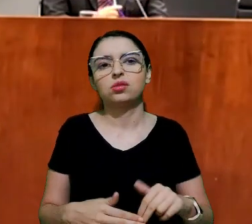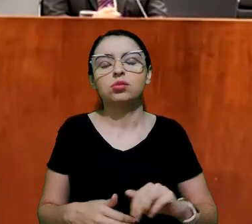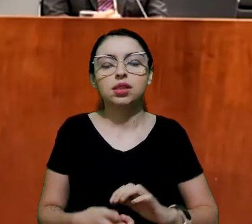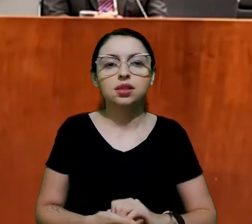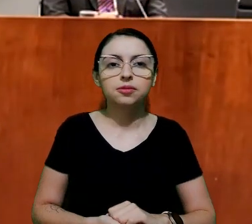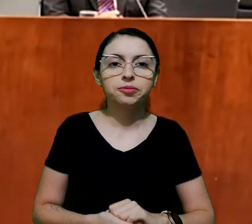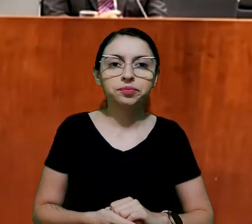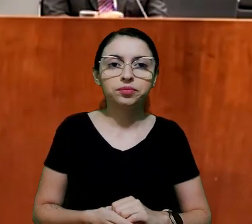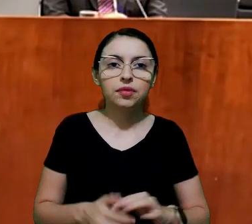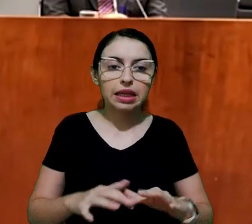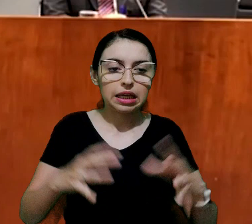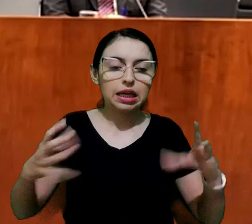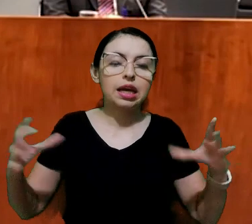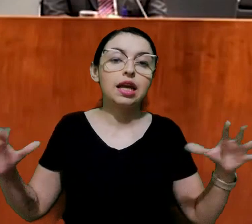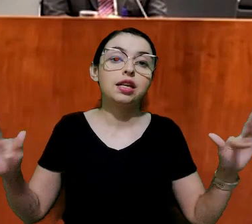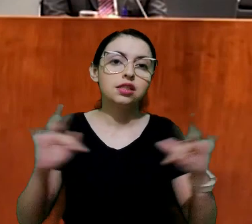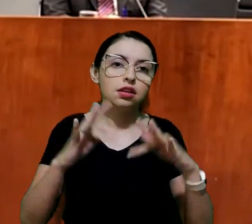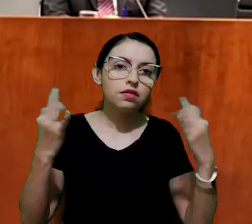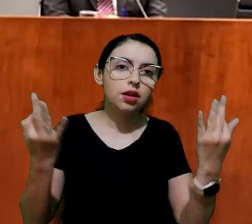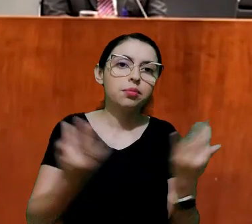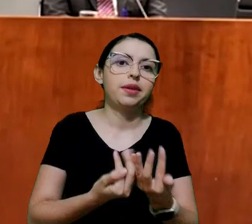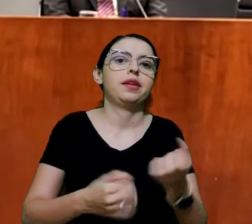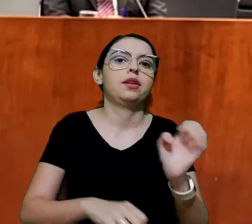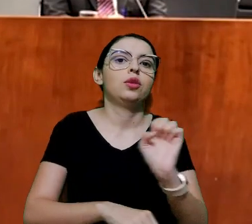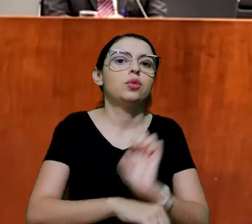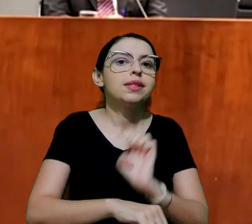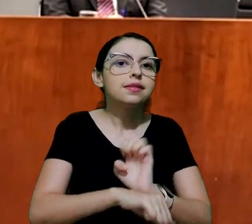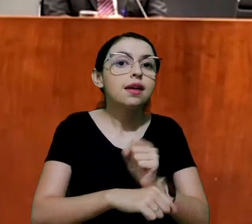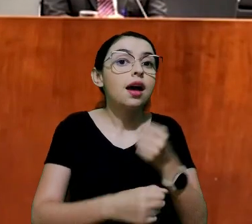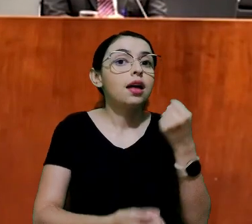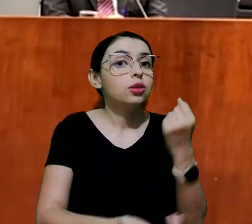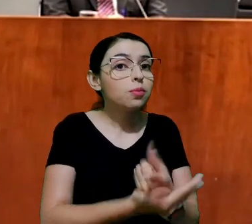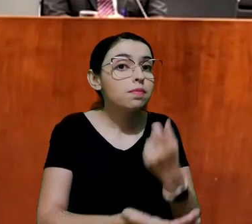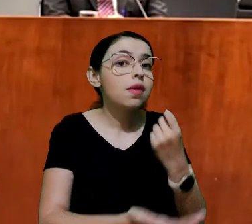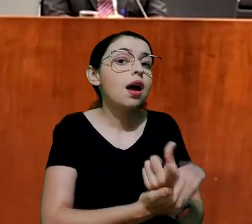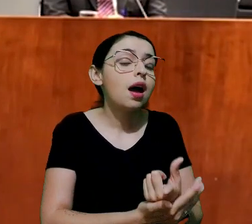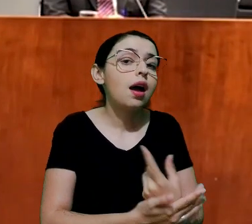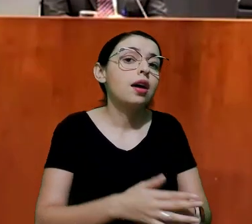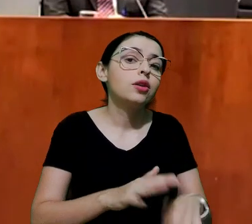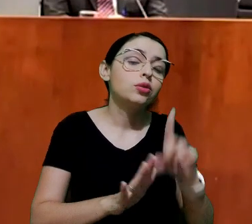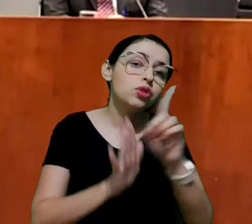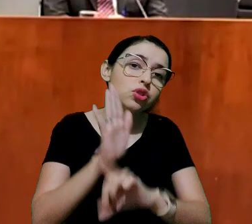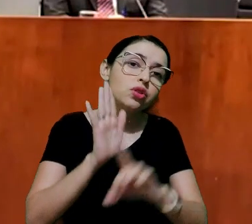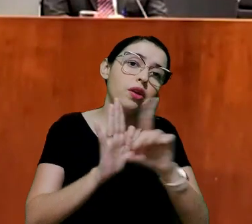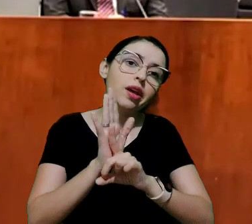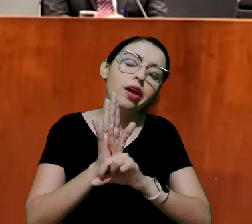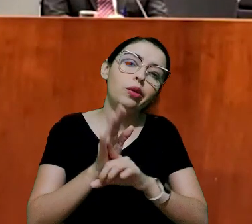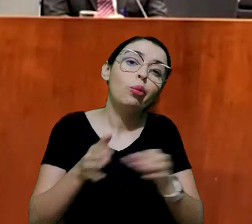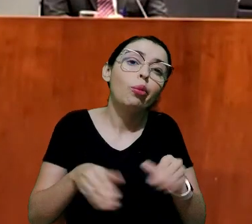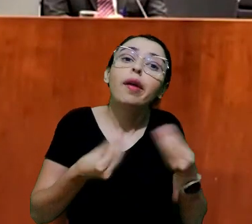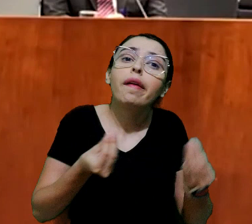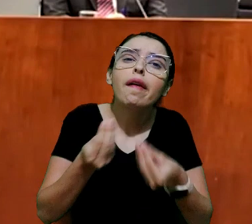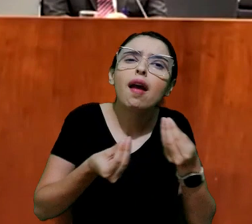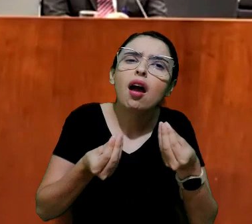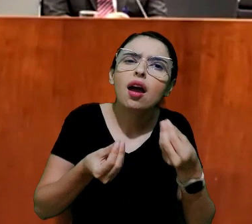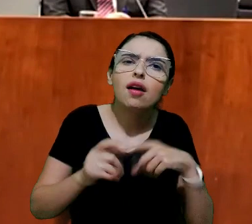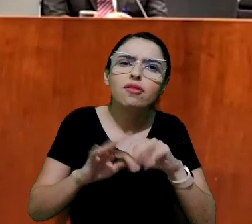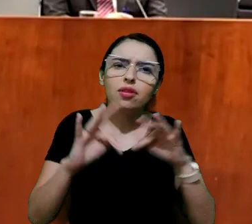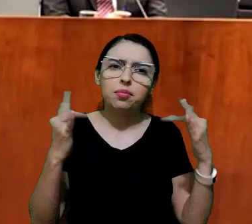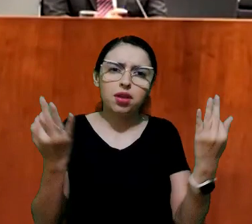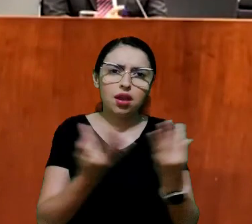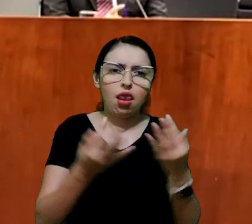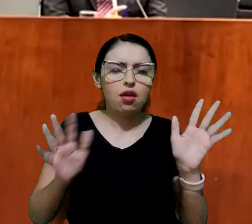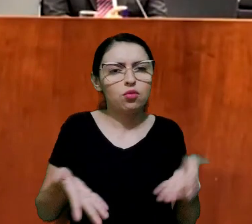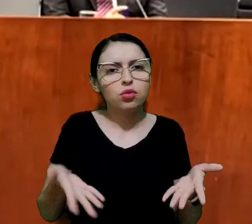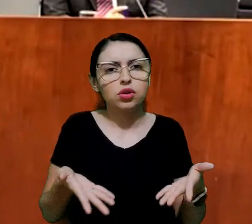família, mais o Estado arca também com as questões previdenciárias, né, quem é a família hoje, né? Então, são